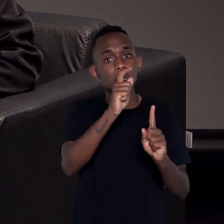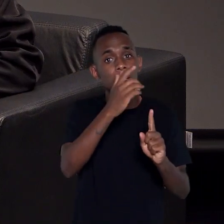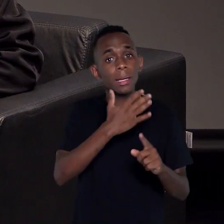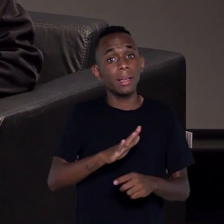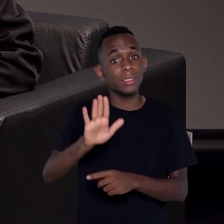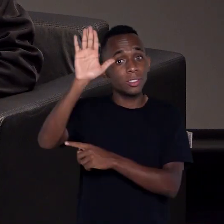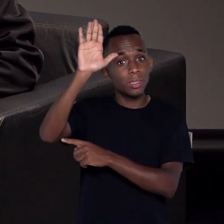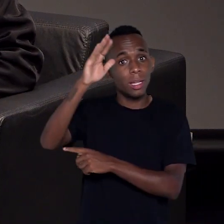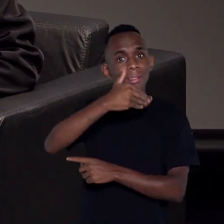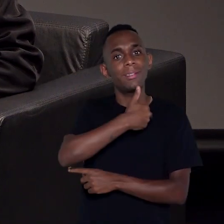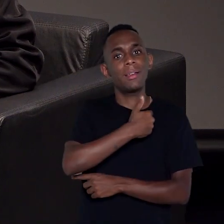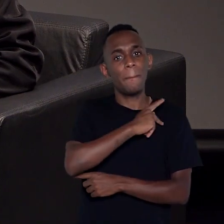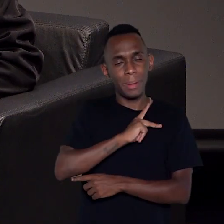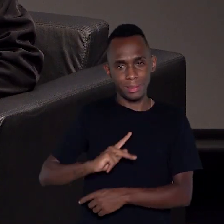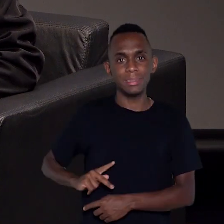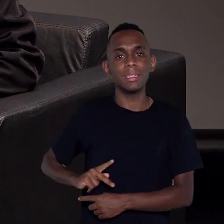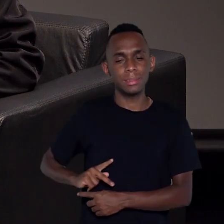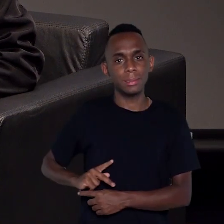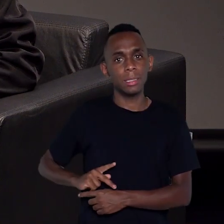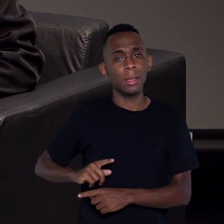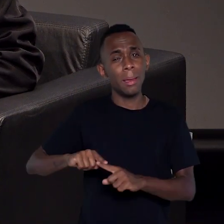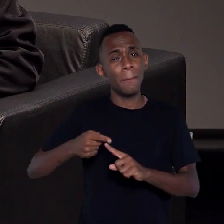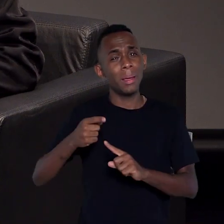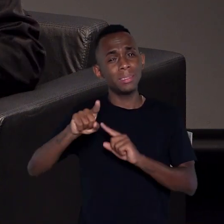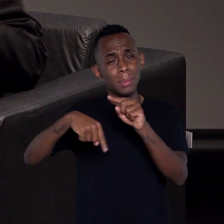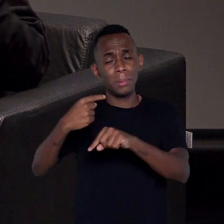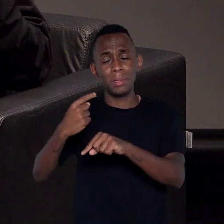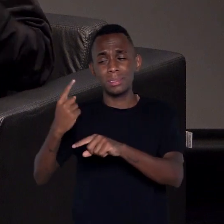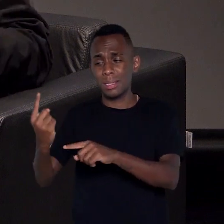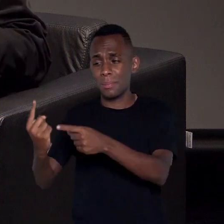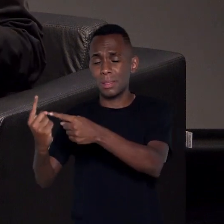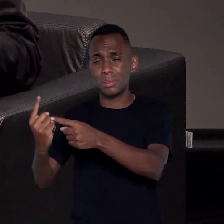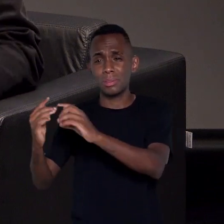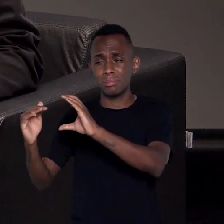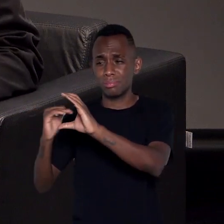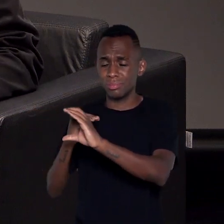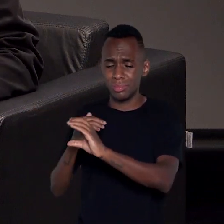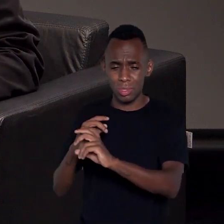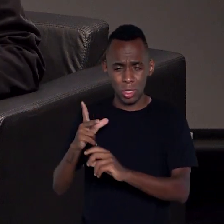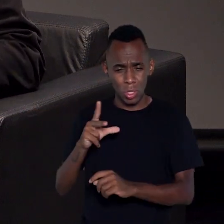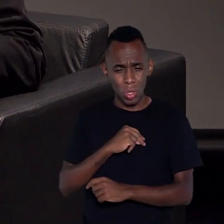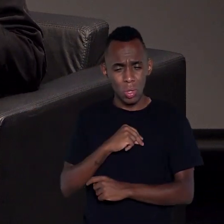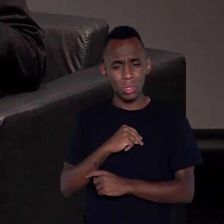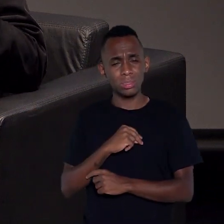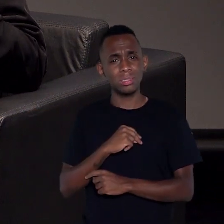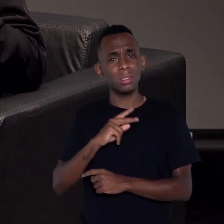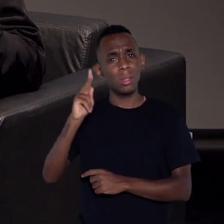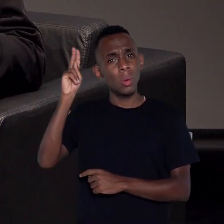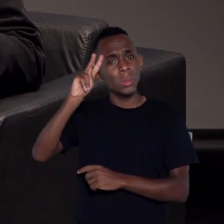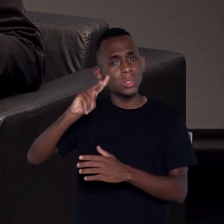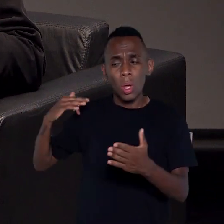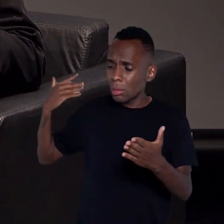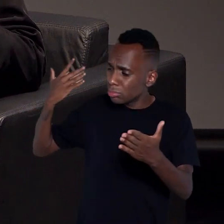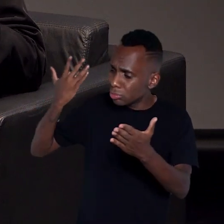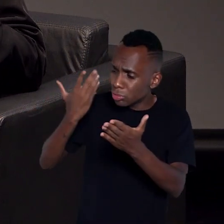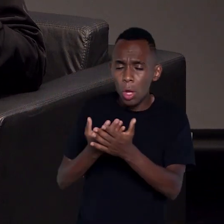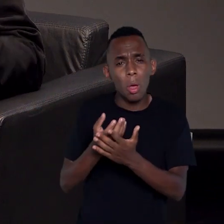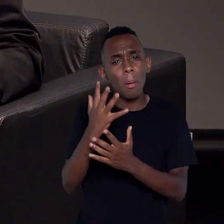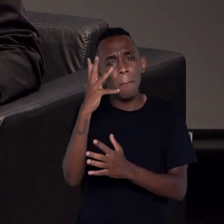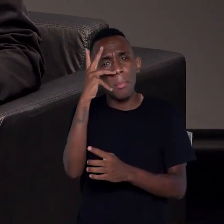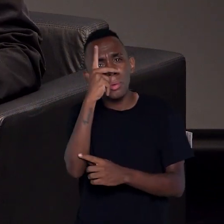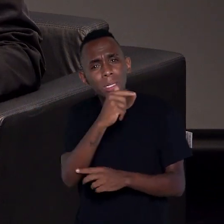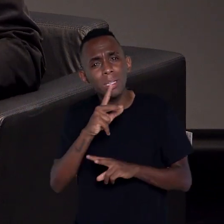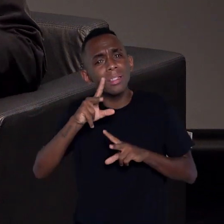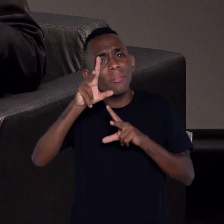República. E aí essa pessoa veio falar comigo um pouco decepcionada. Mas é uma história tão bonita, é uma história